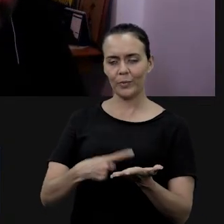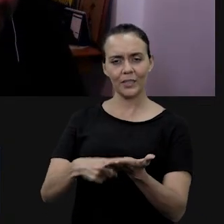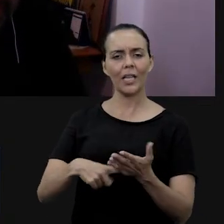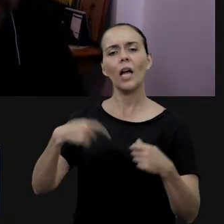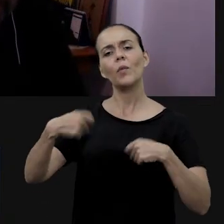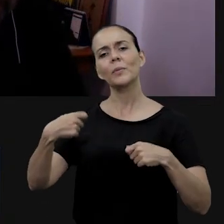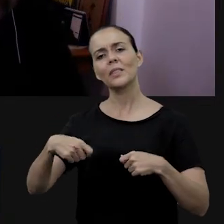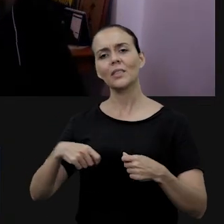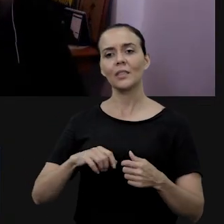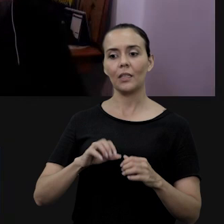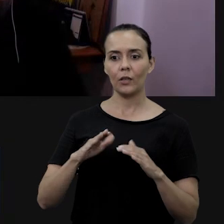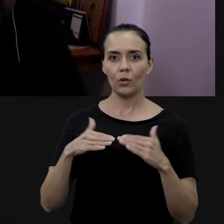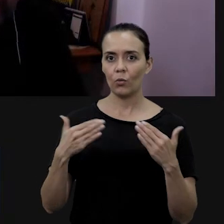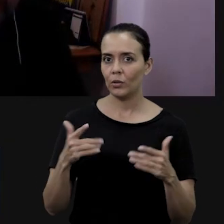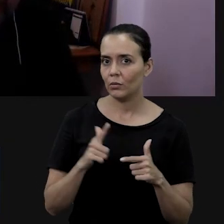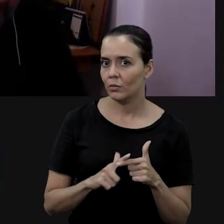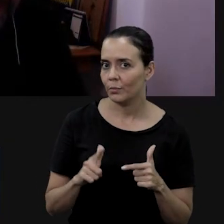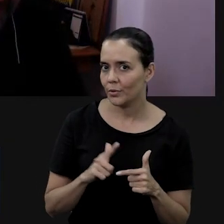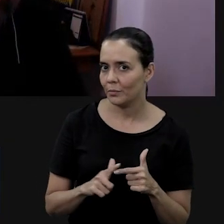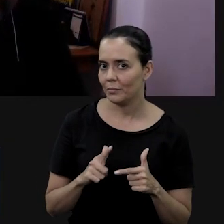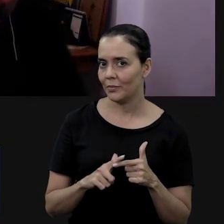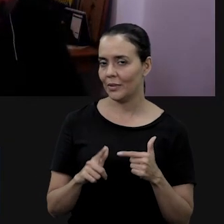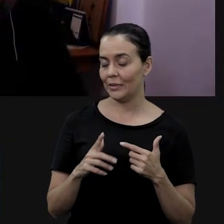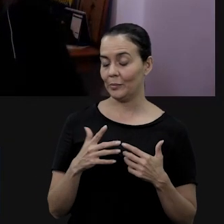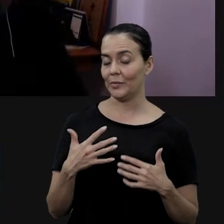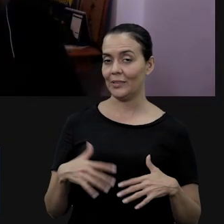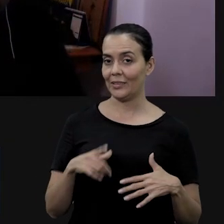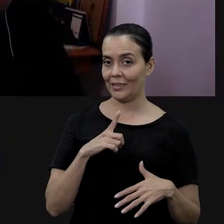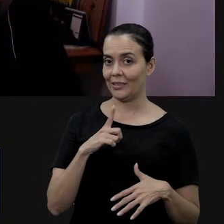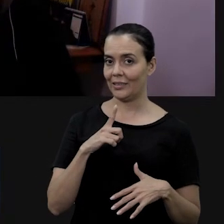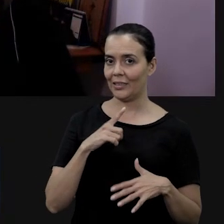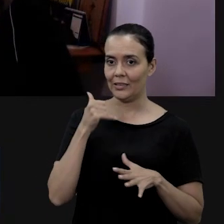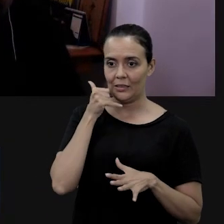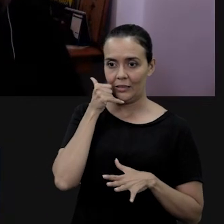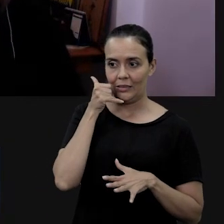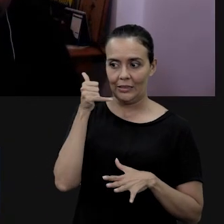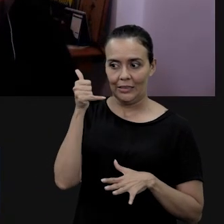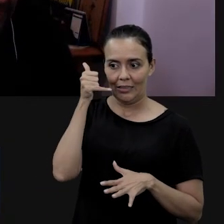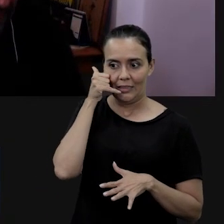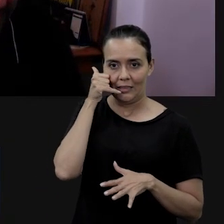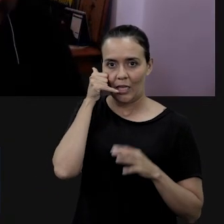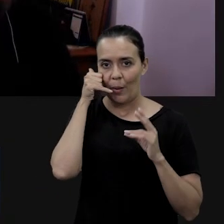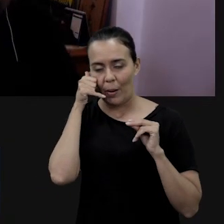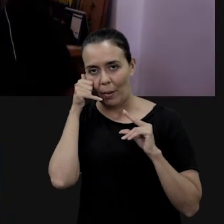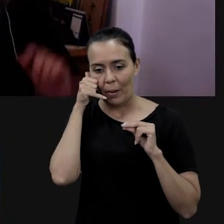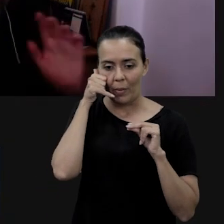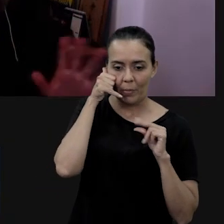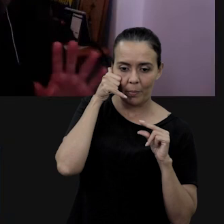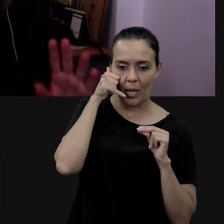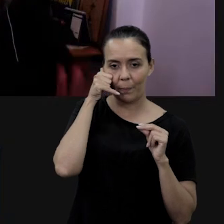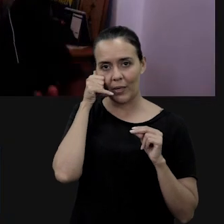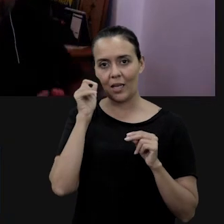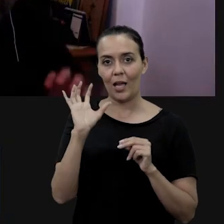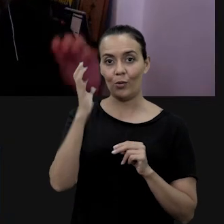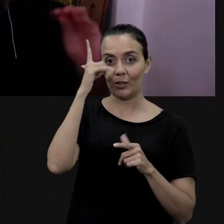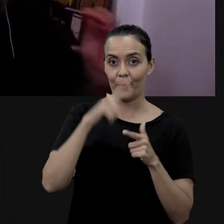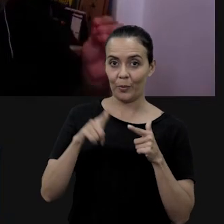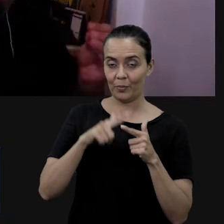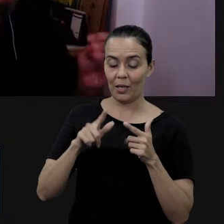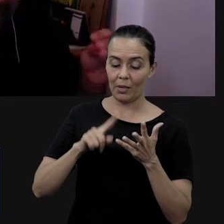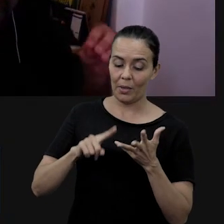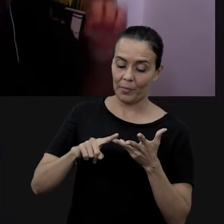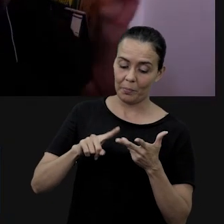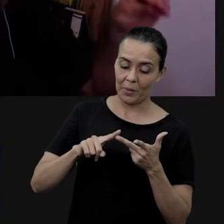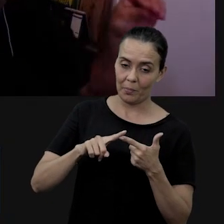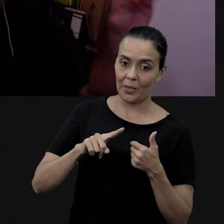para os detalhes mesmo, o que que vai precisar. Quando a encrenca é grande, daí o pessoal já me liga mais, vamos ligar, bater um papo, ó, vai